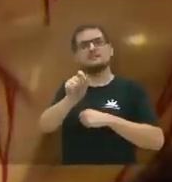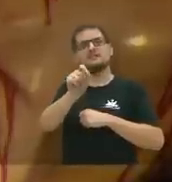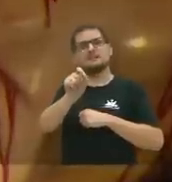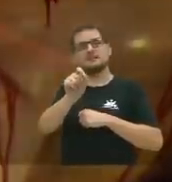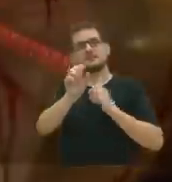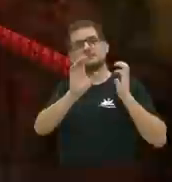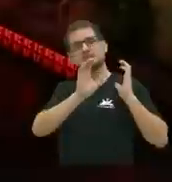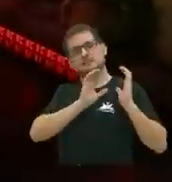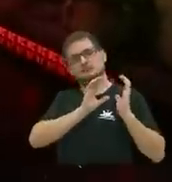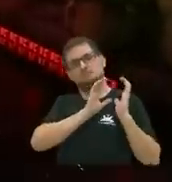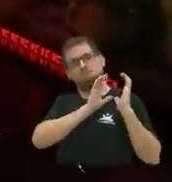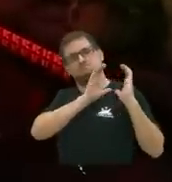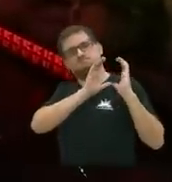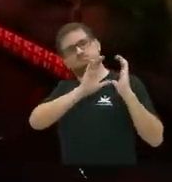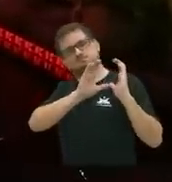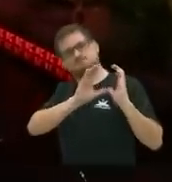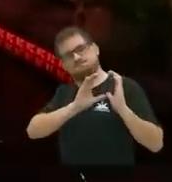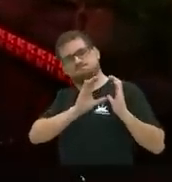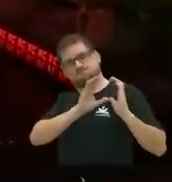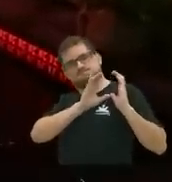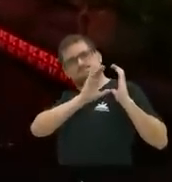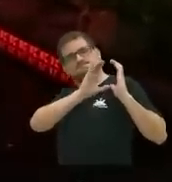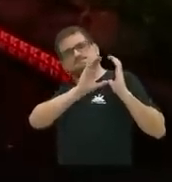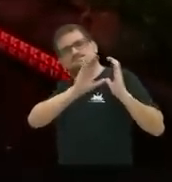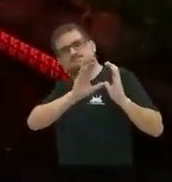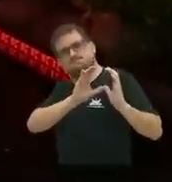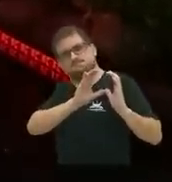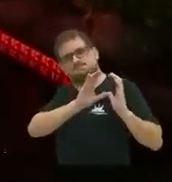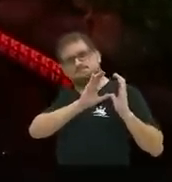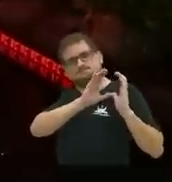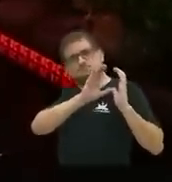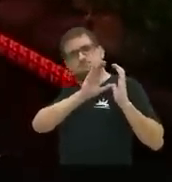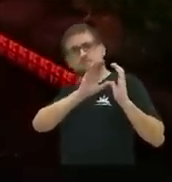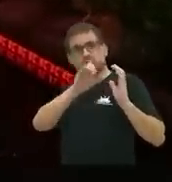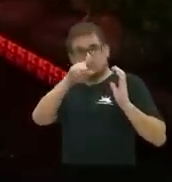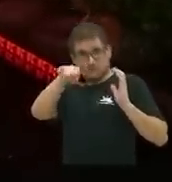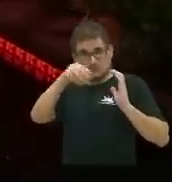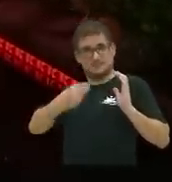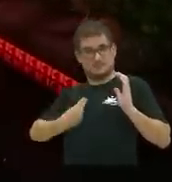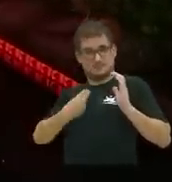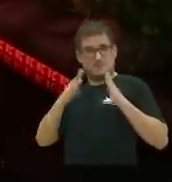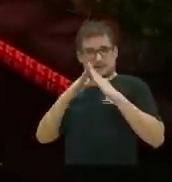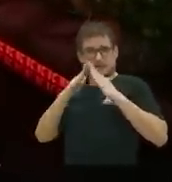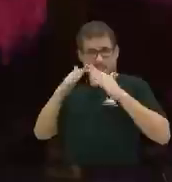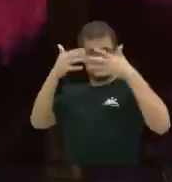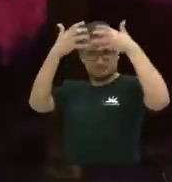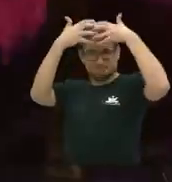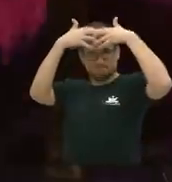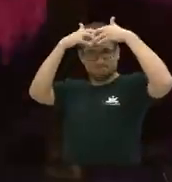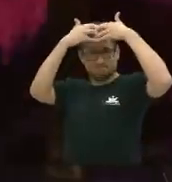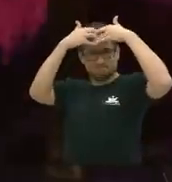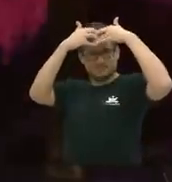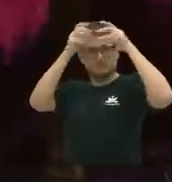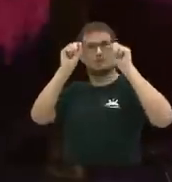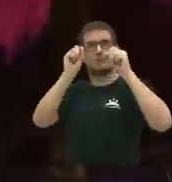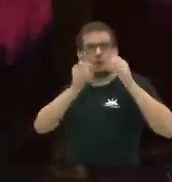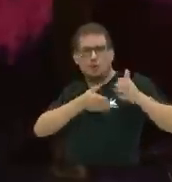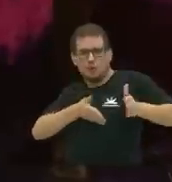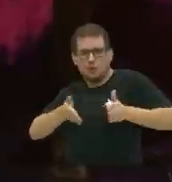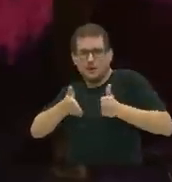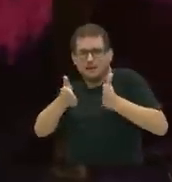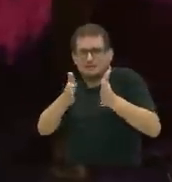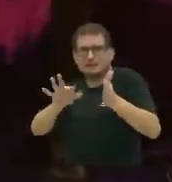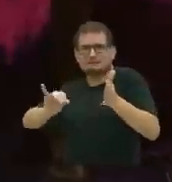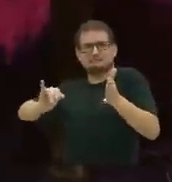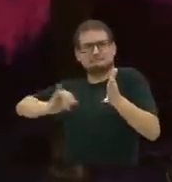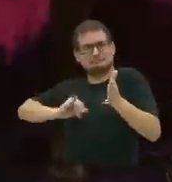levava a cruz. Você que está em casa, reflita. A via dolorosa do Cristo.